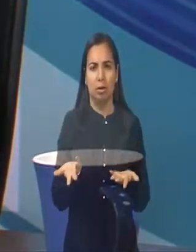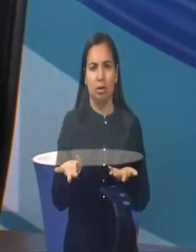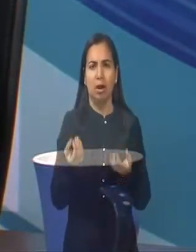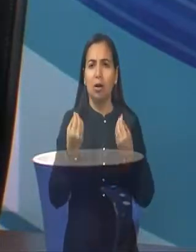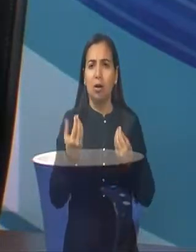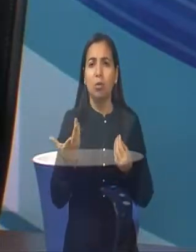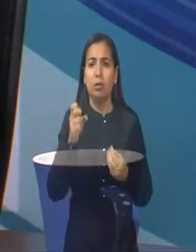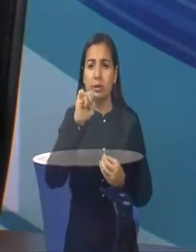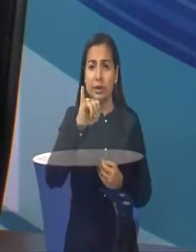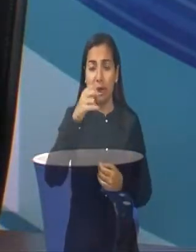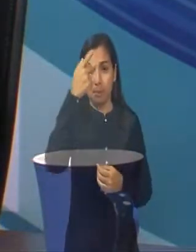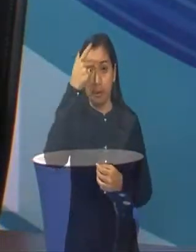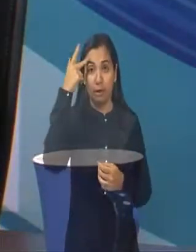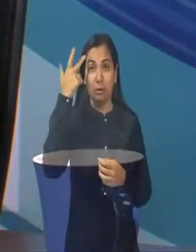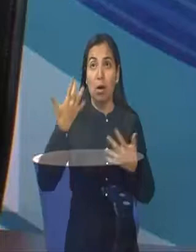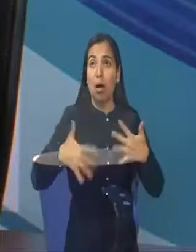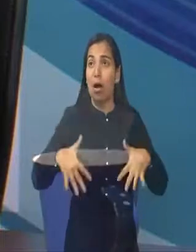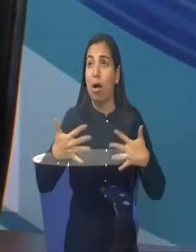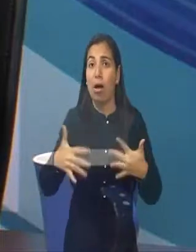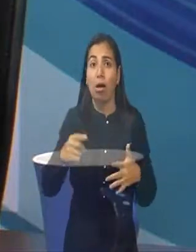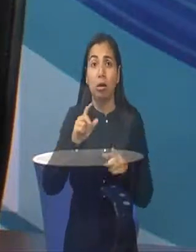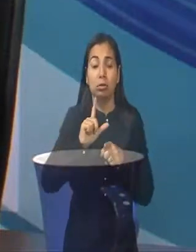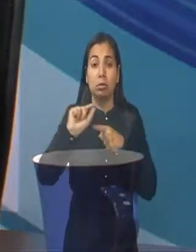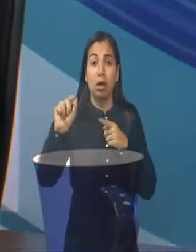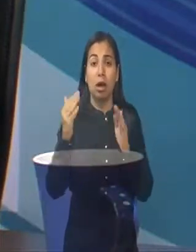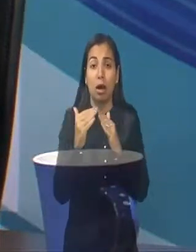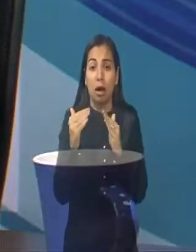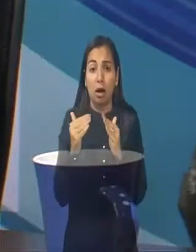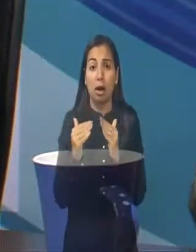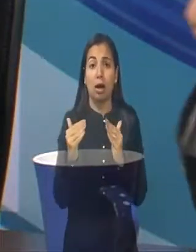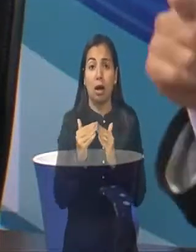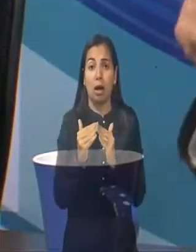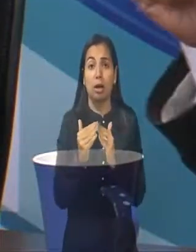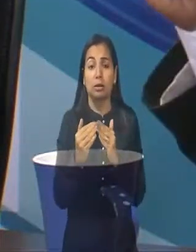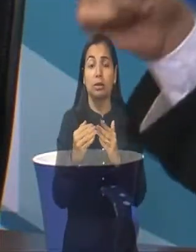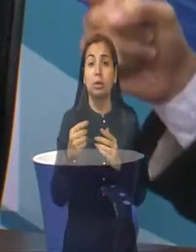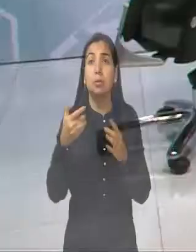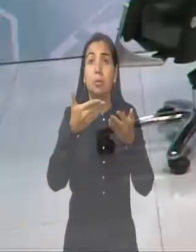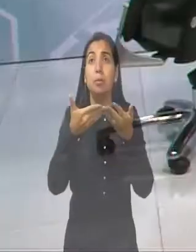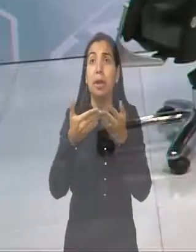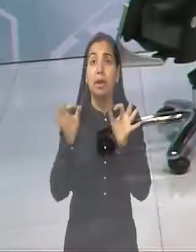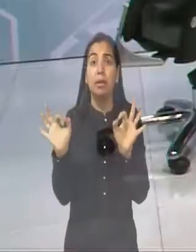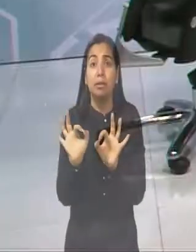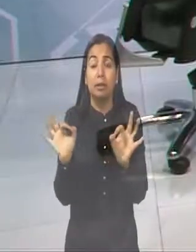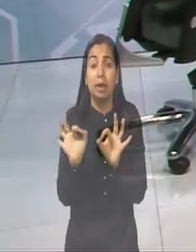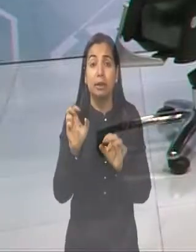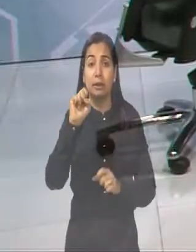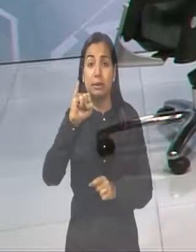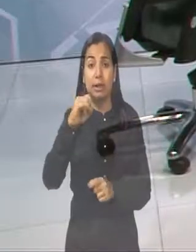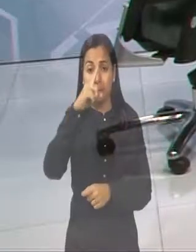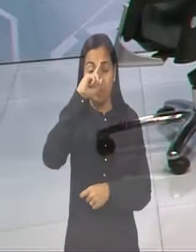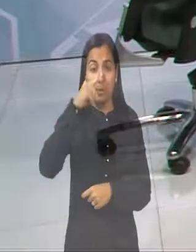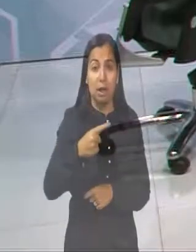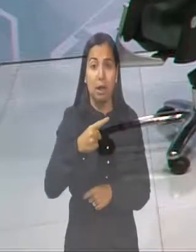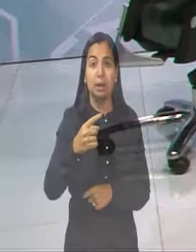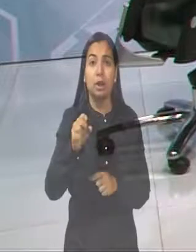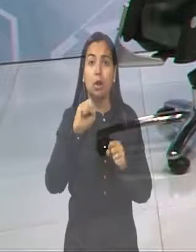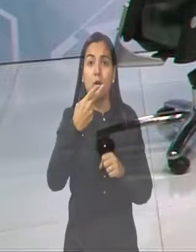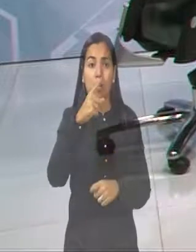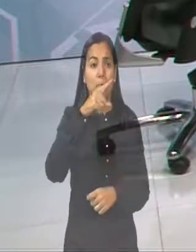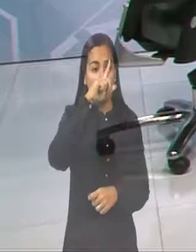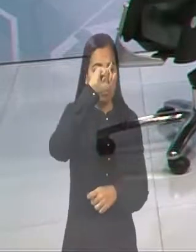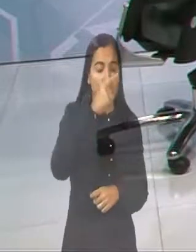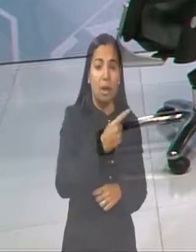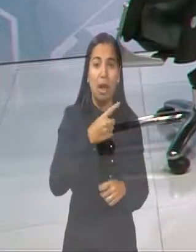de casa e não tem para quem apelar. E quem pode requisitar a sua casa, pode requisitar a sua filha para prestar